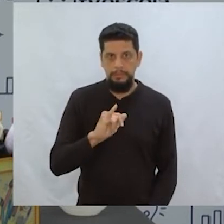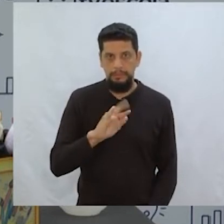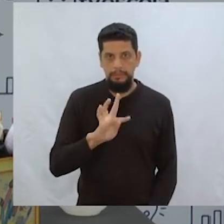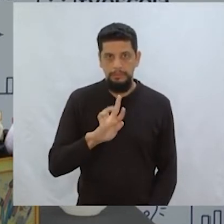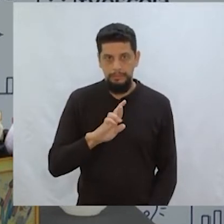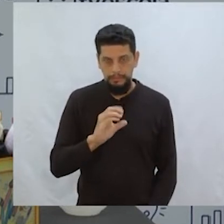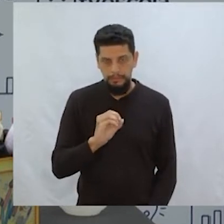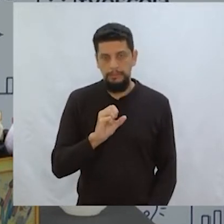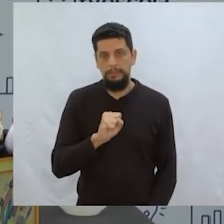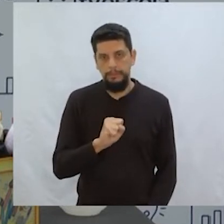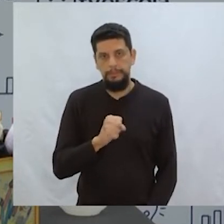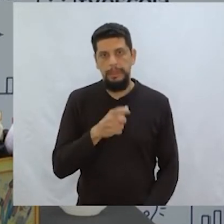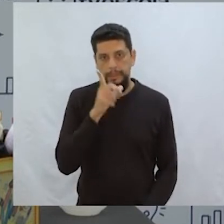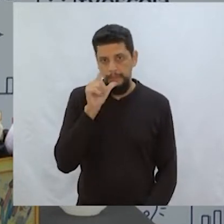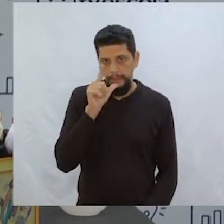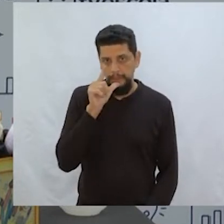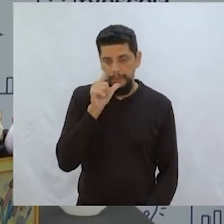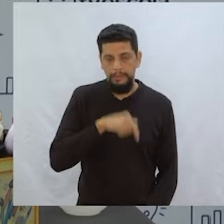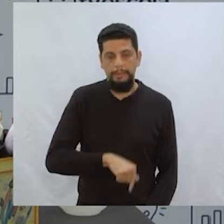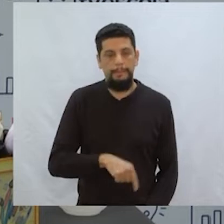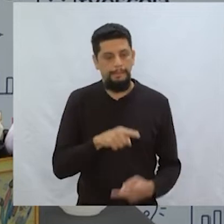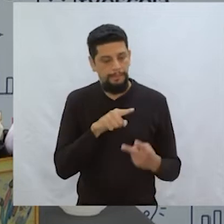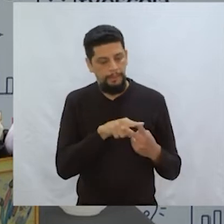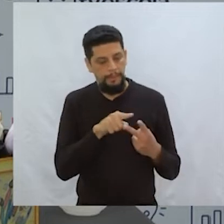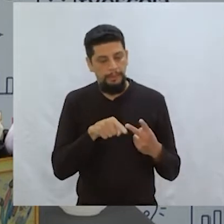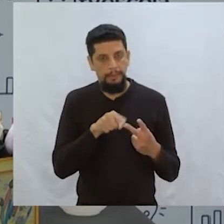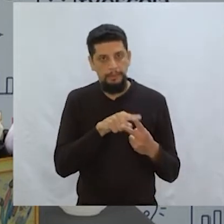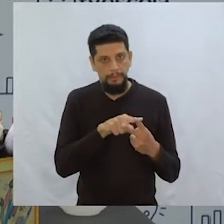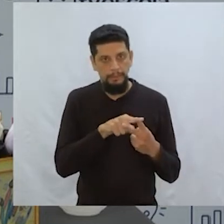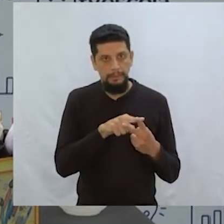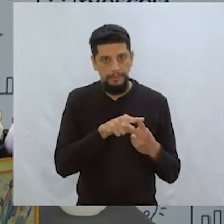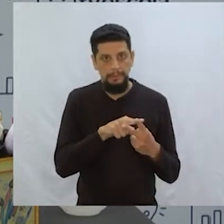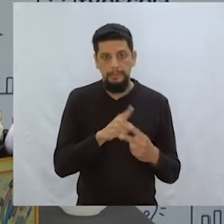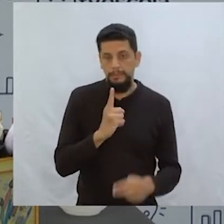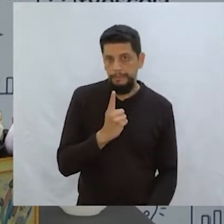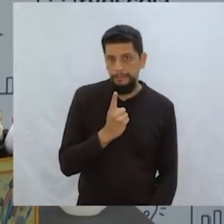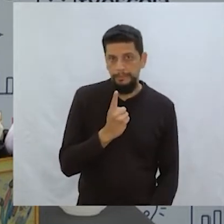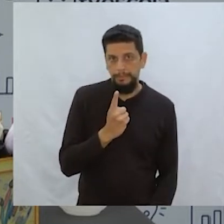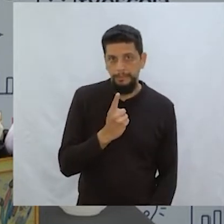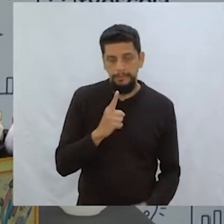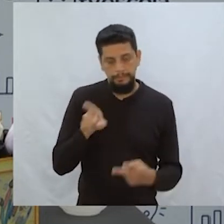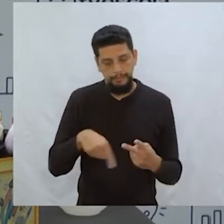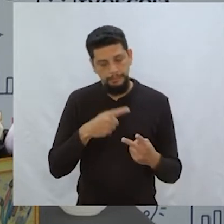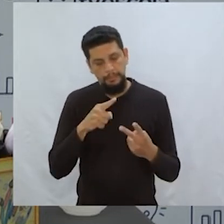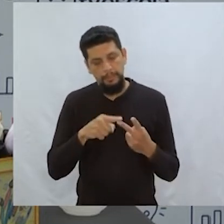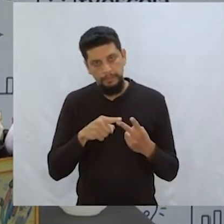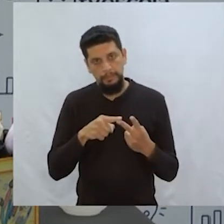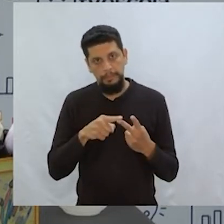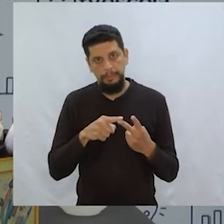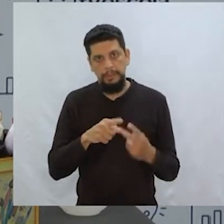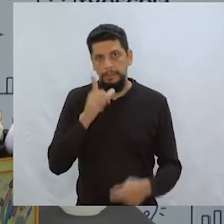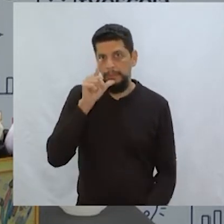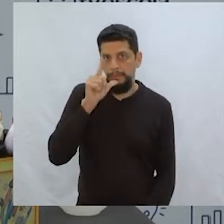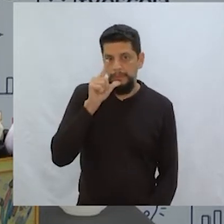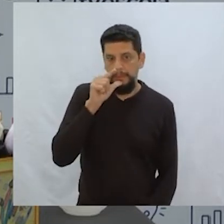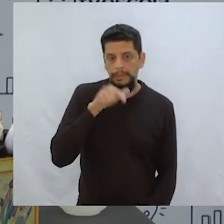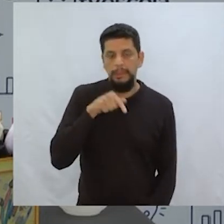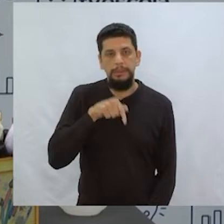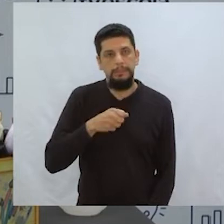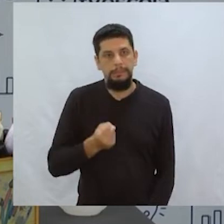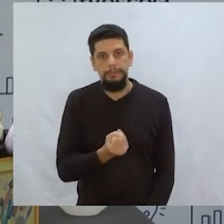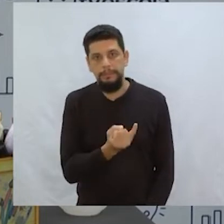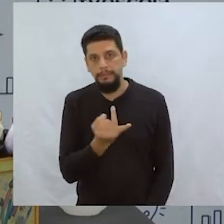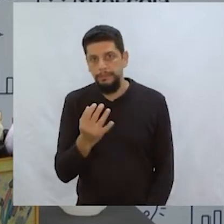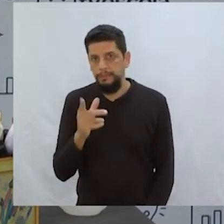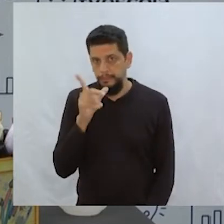litros de água. E são esses 2 litros, olha só, 1 litro mais 1 litro. É